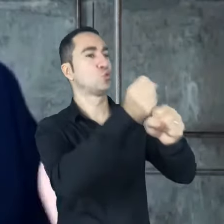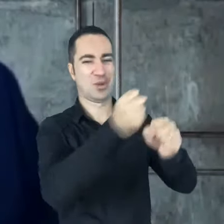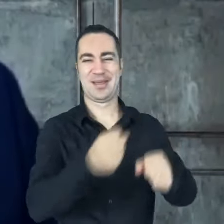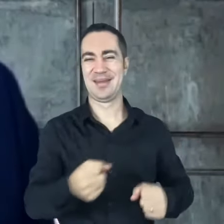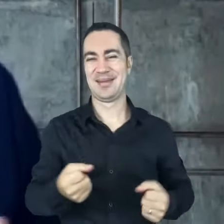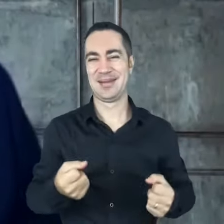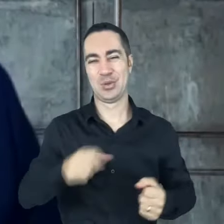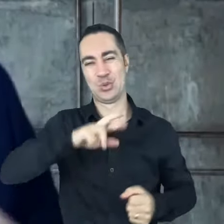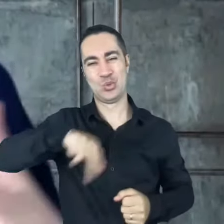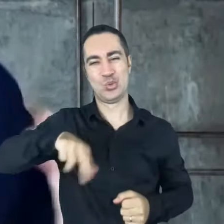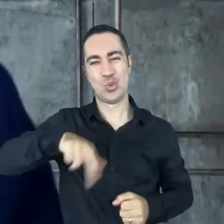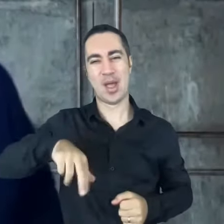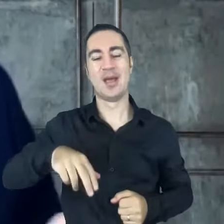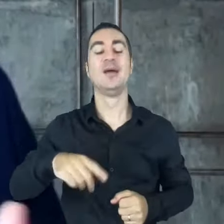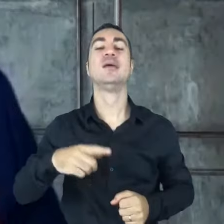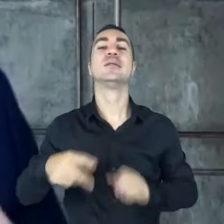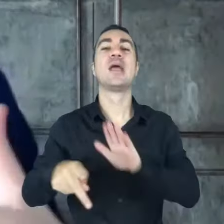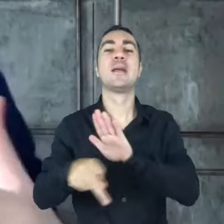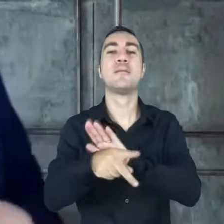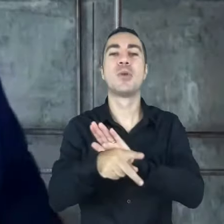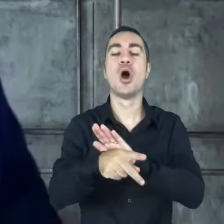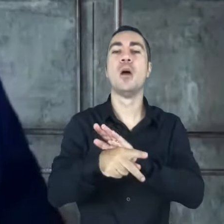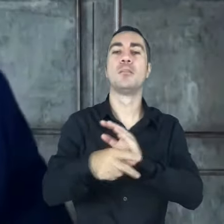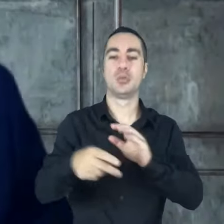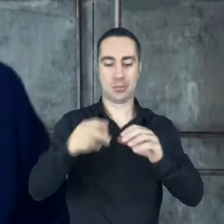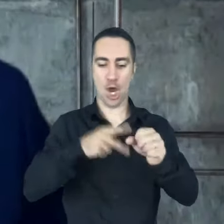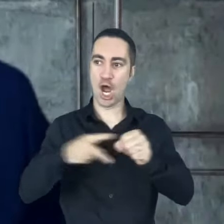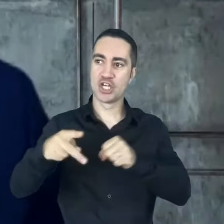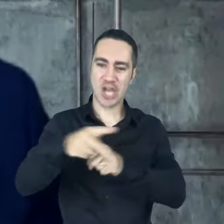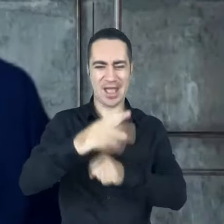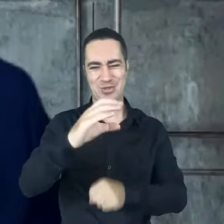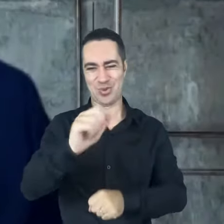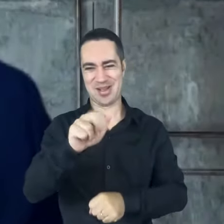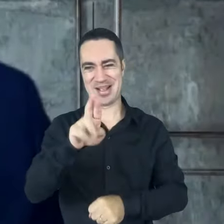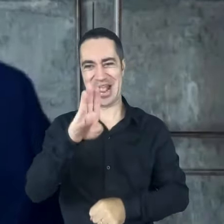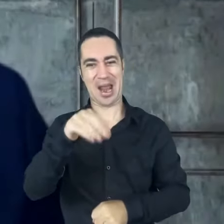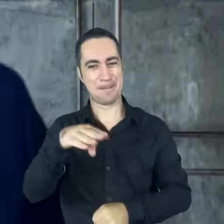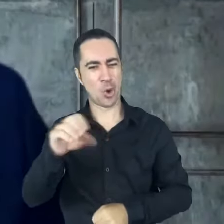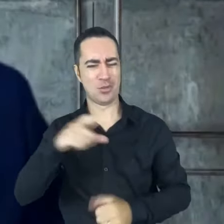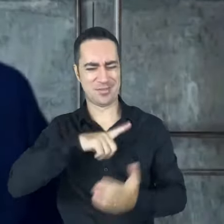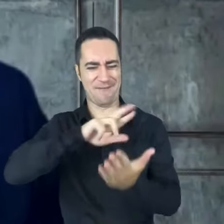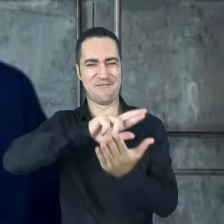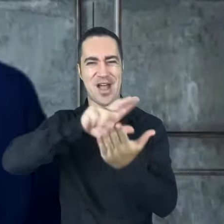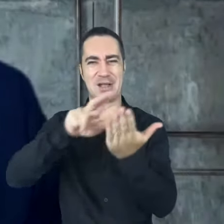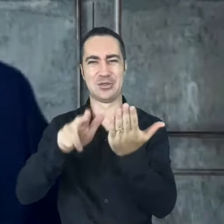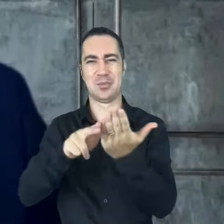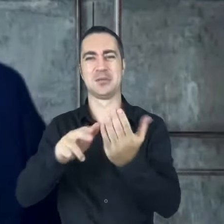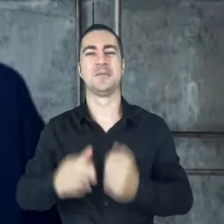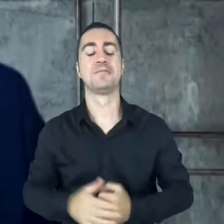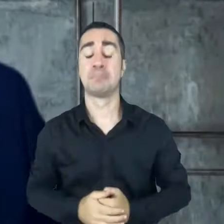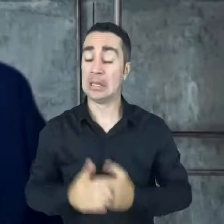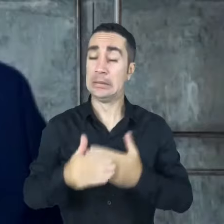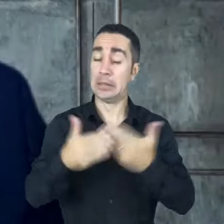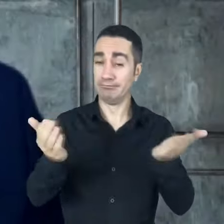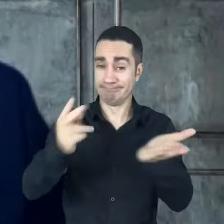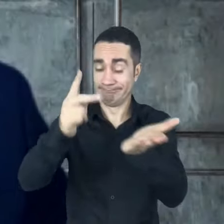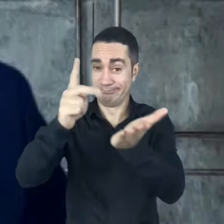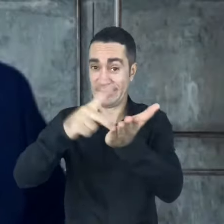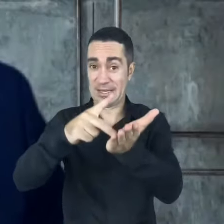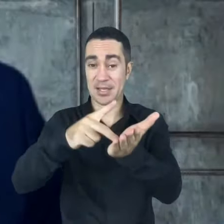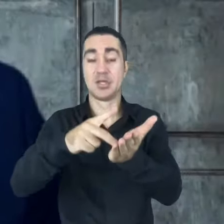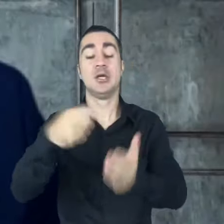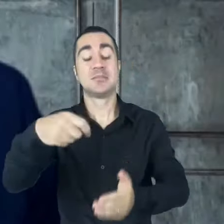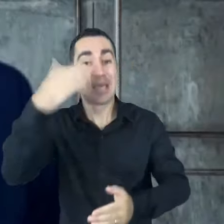muito produzindo projetos de carbono, montando projetos de carbono, né? Então, a gente tem que entender